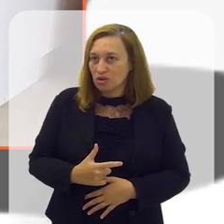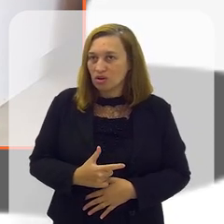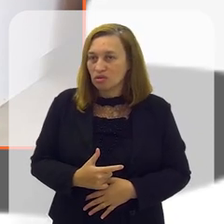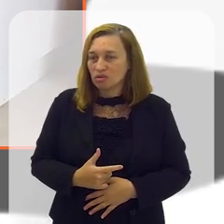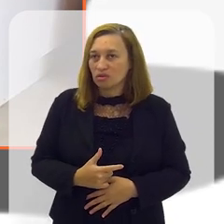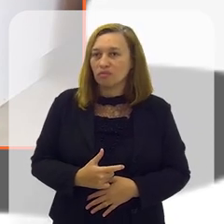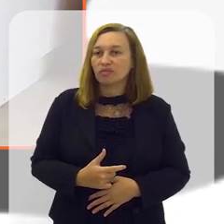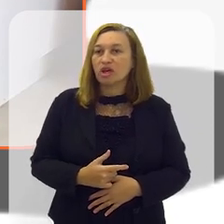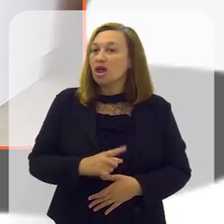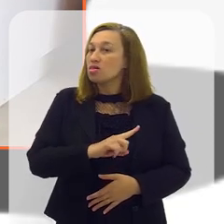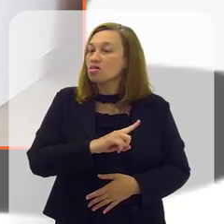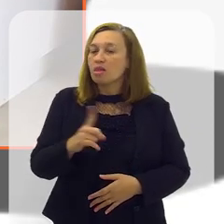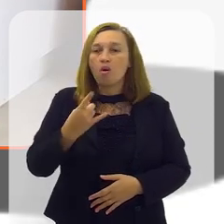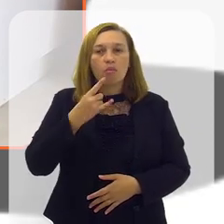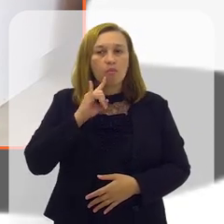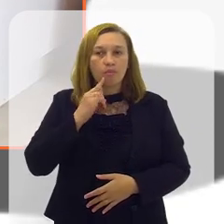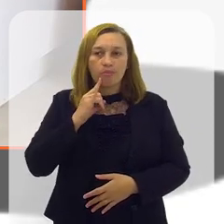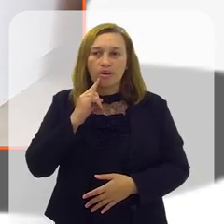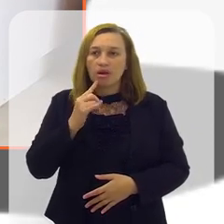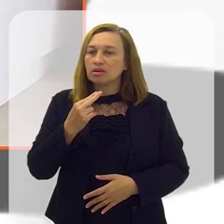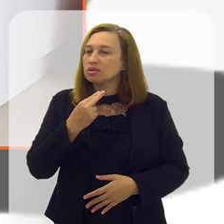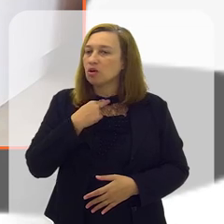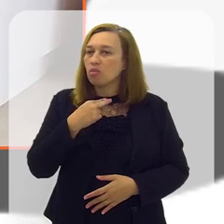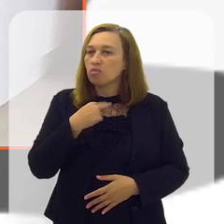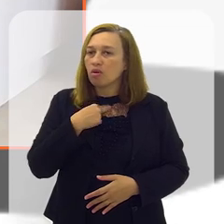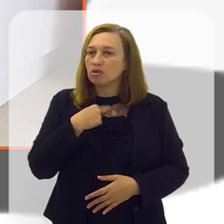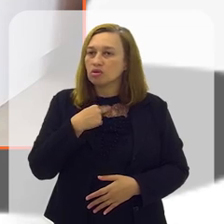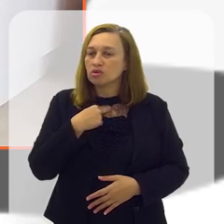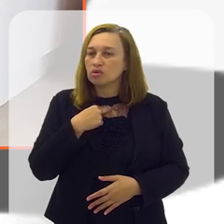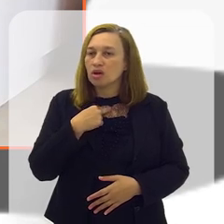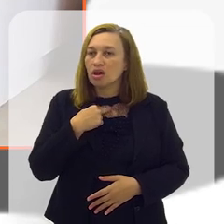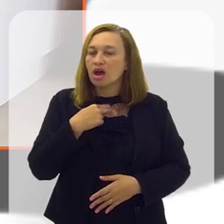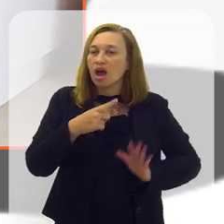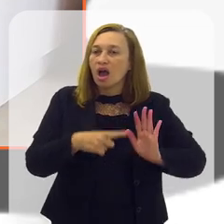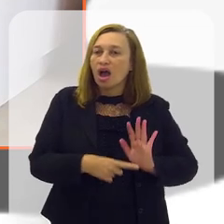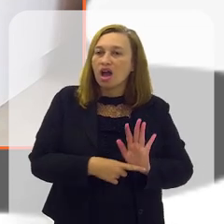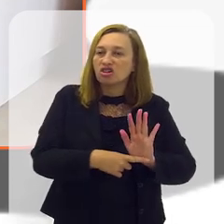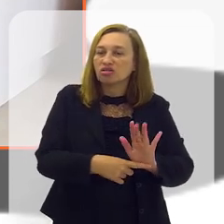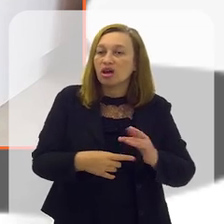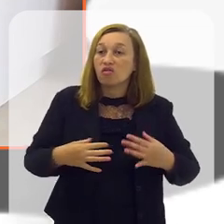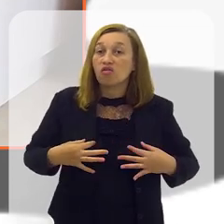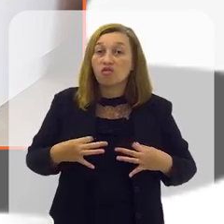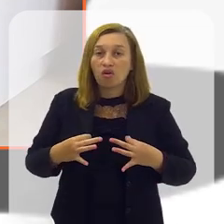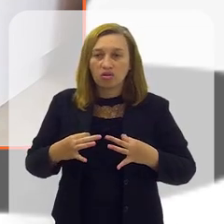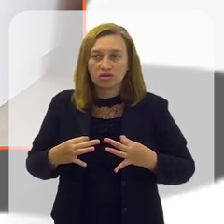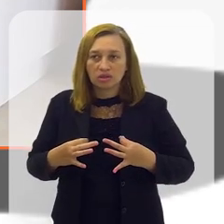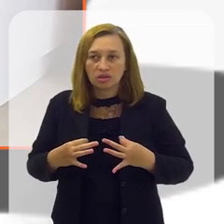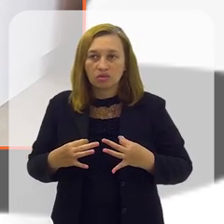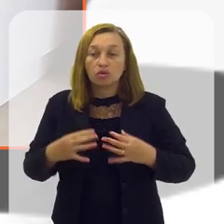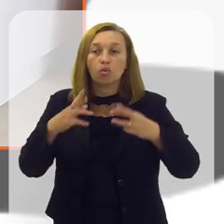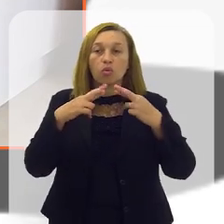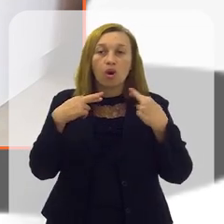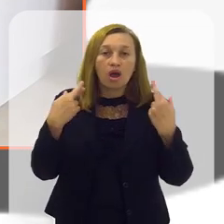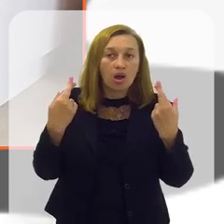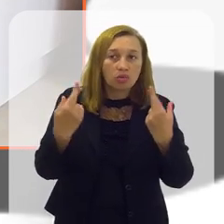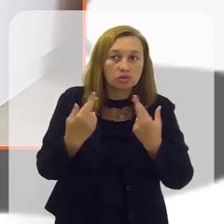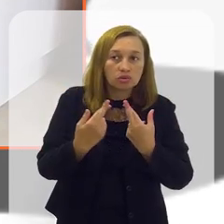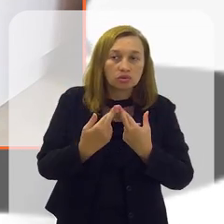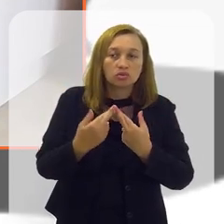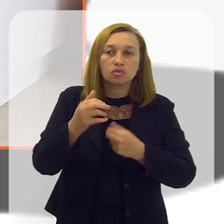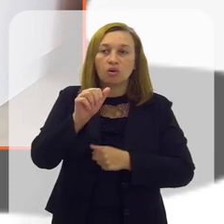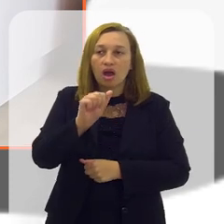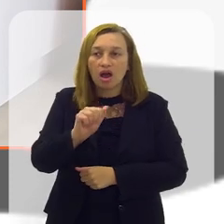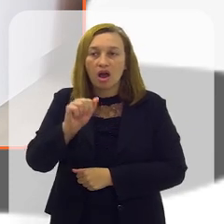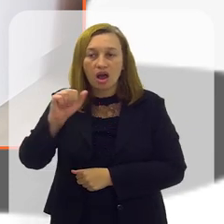Eu sou não alcoólica, então eu não posso contribuir voluntariamente numa